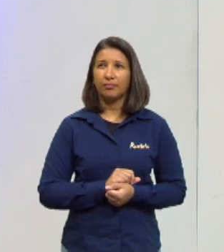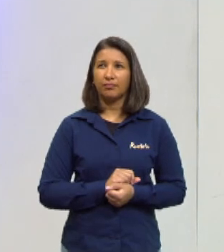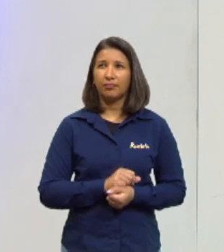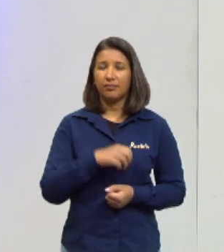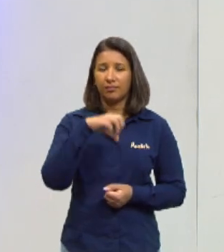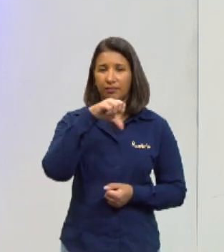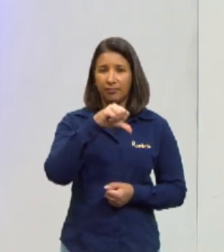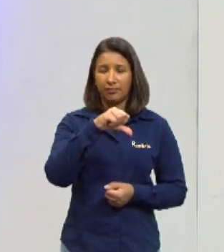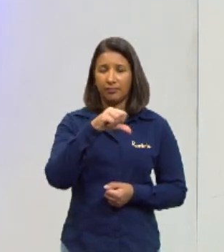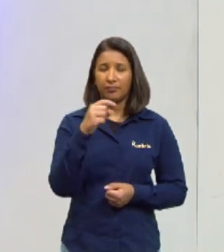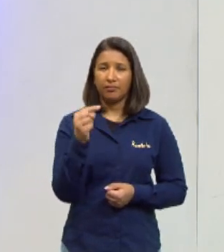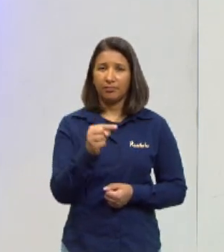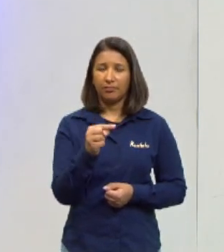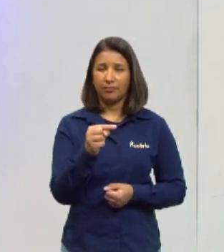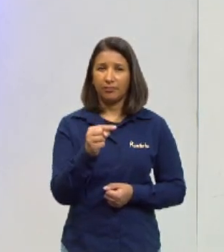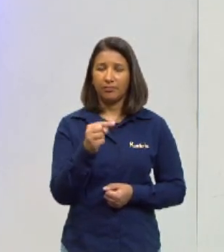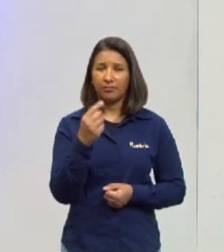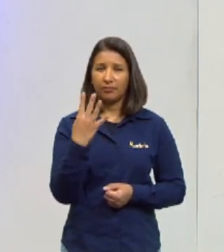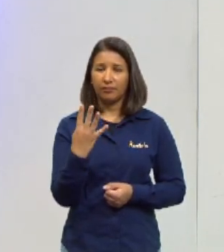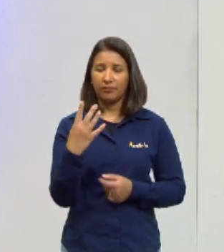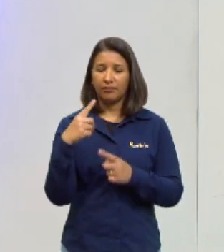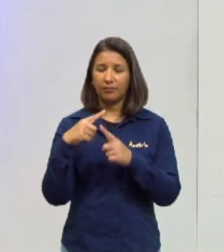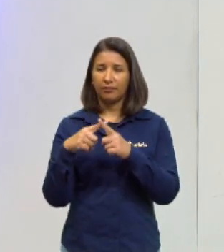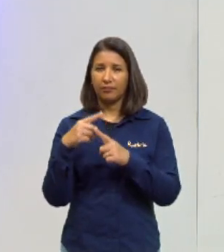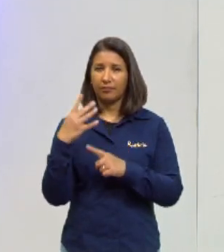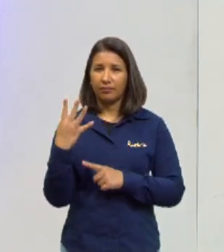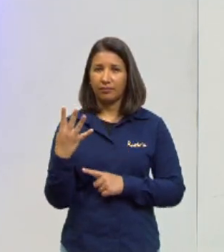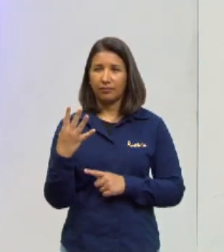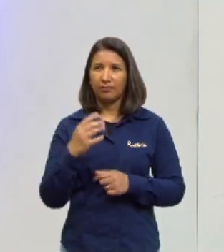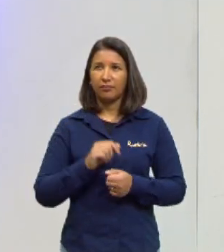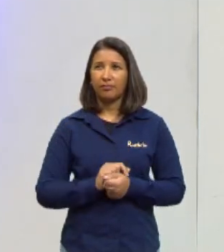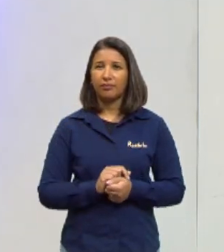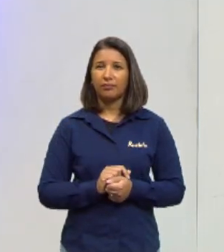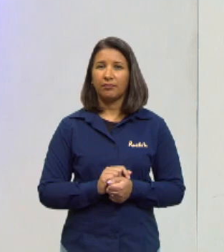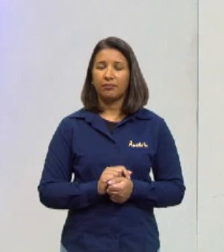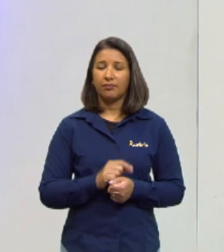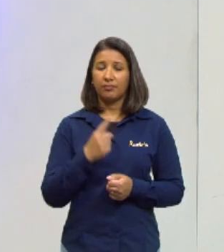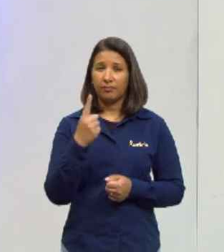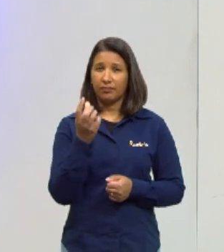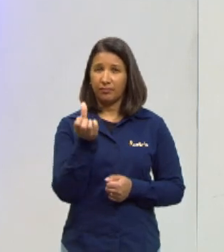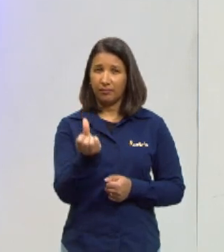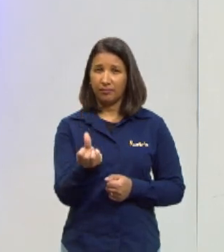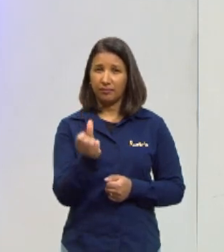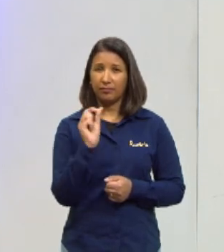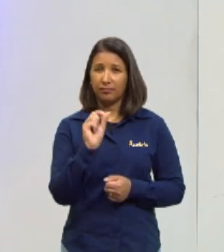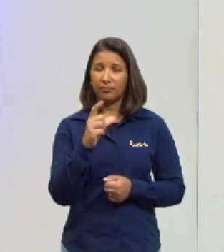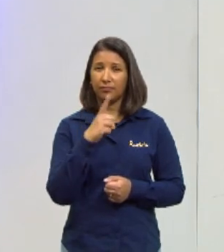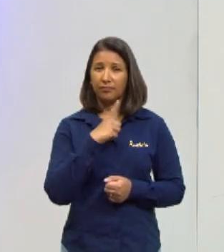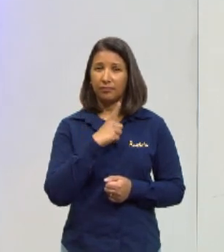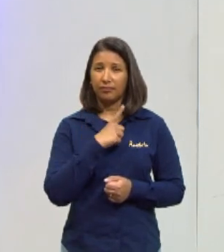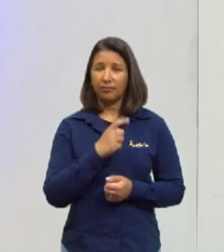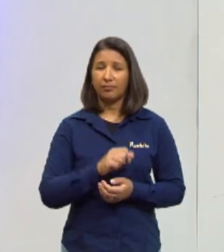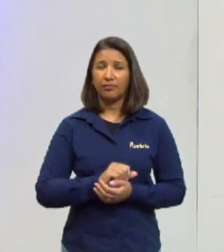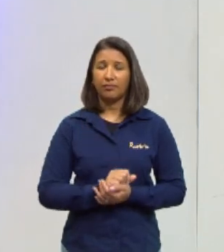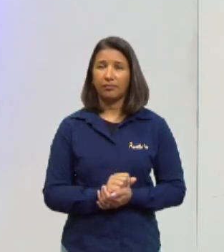9 menos 4 vezes 4, 16. O que, que eu tenho aqui nesse delta?